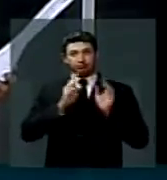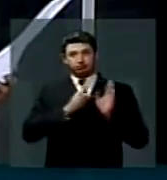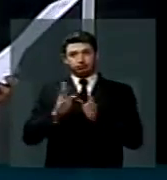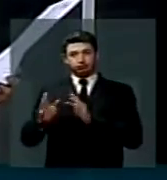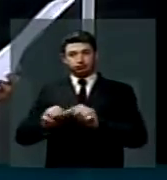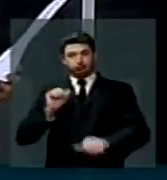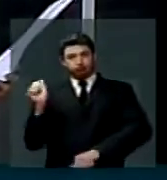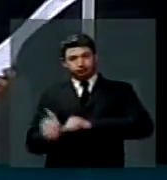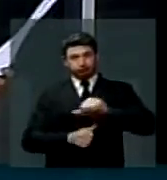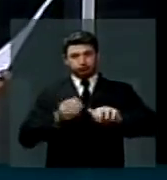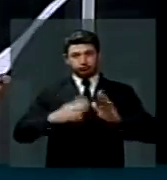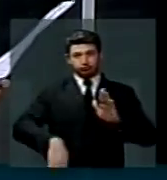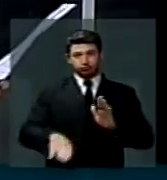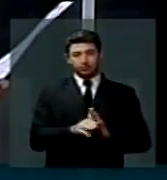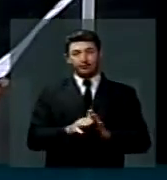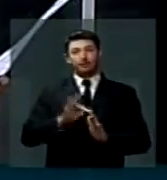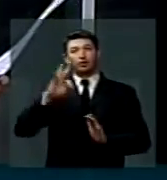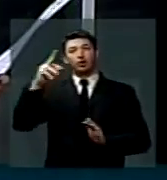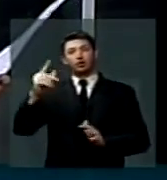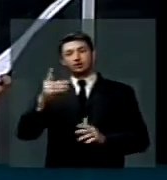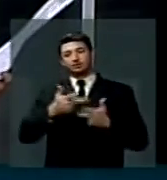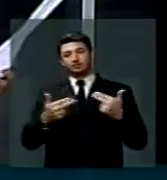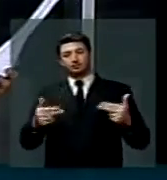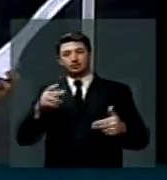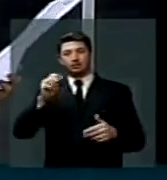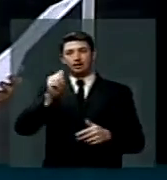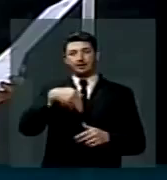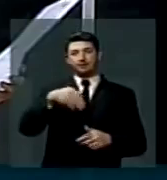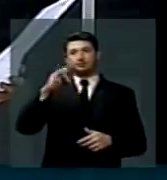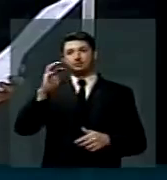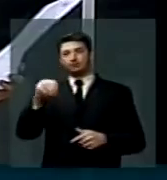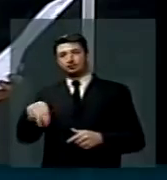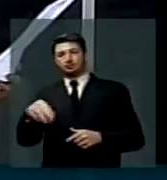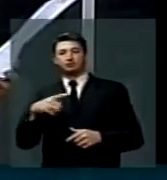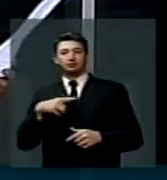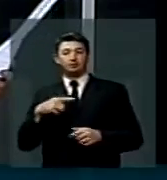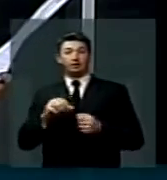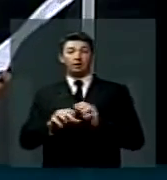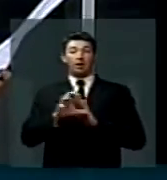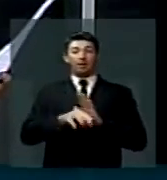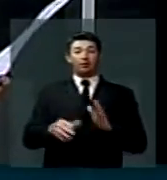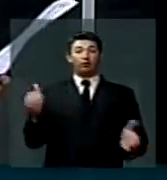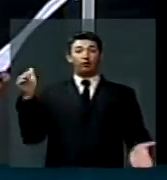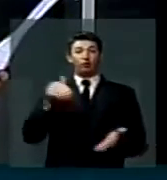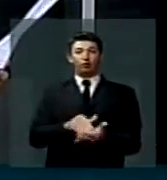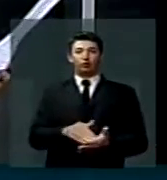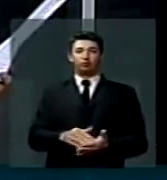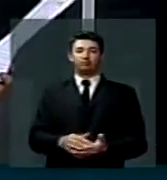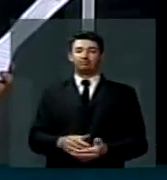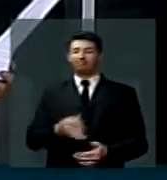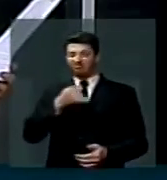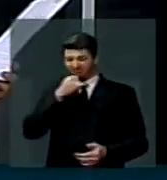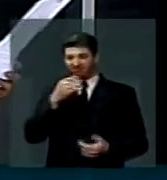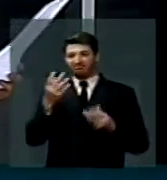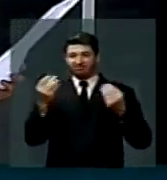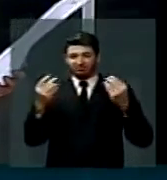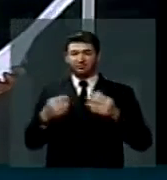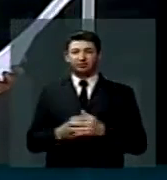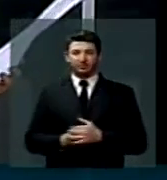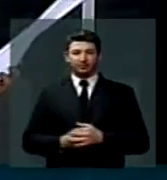de transformação, todas as emissoras de rádio AM e FM, teremos escrito um capítulo final muito infeliz para o...